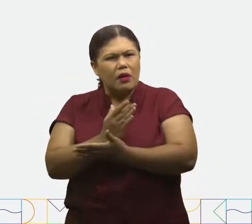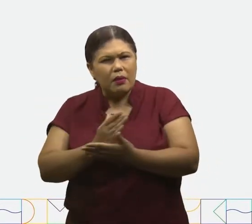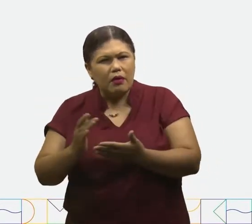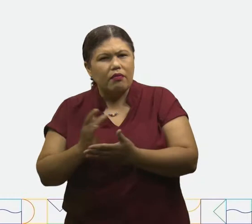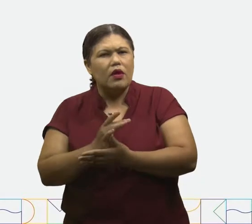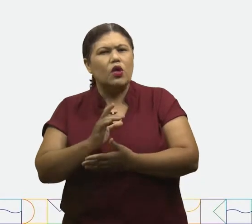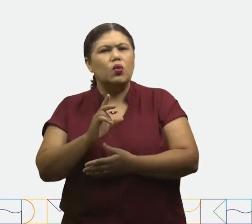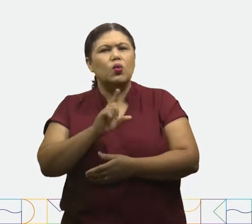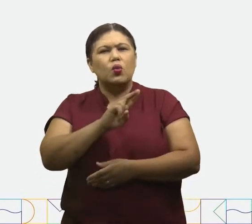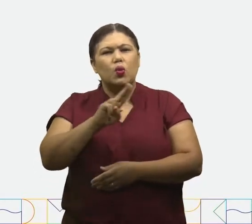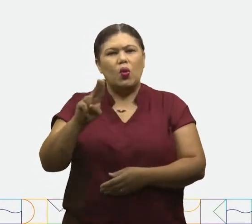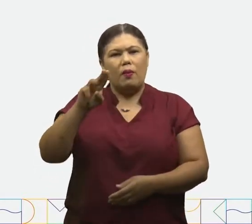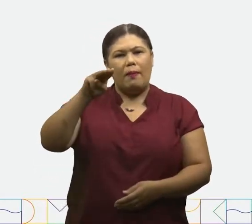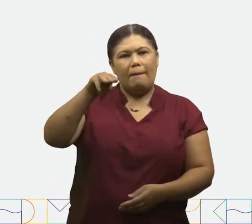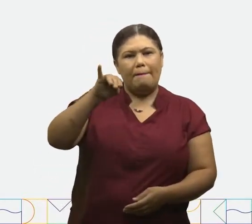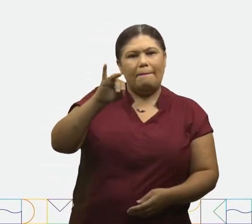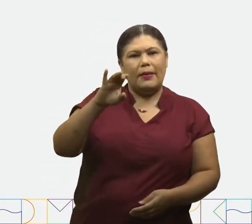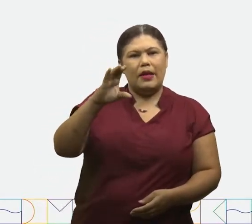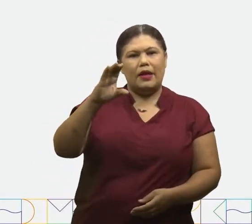geral, a nomenclatura